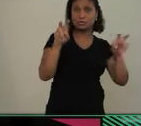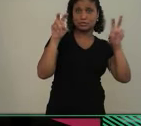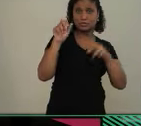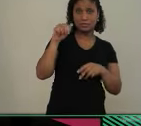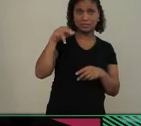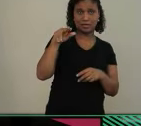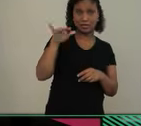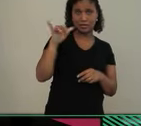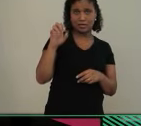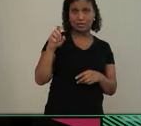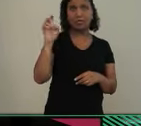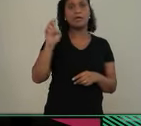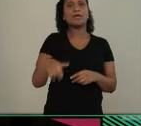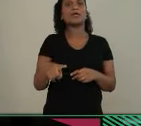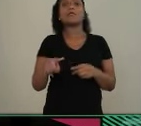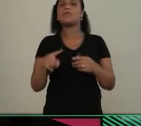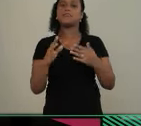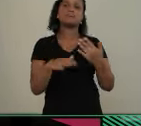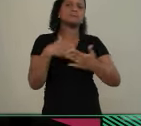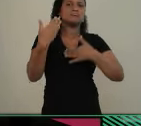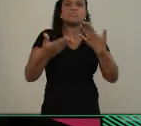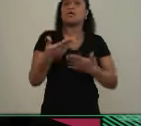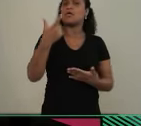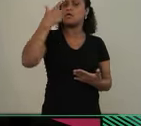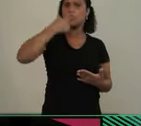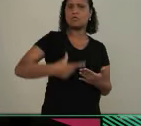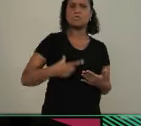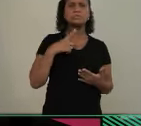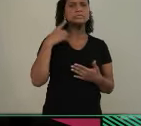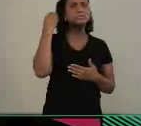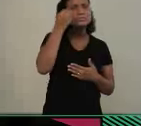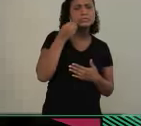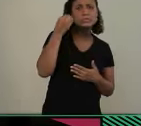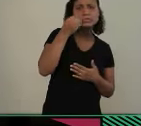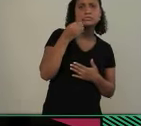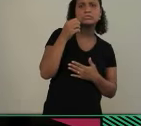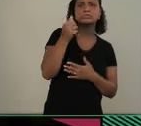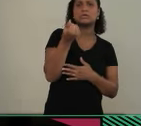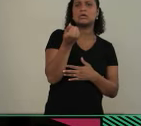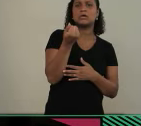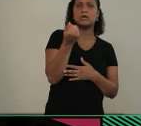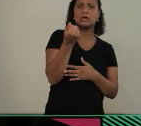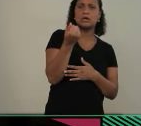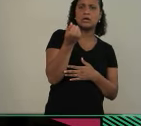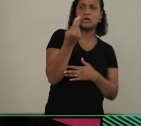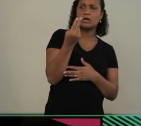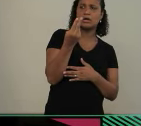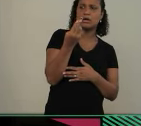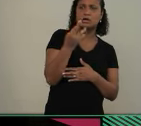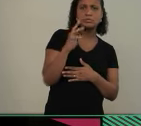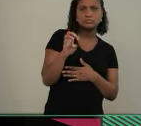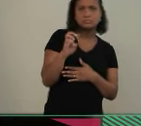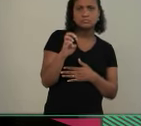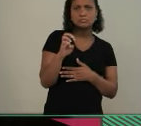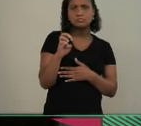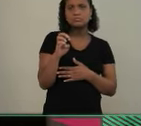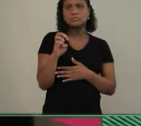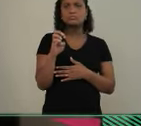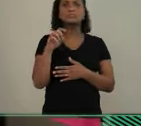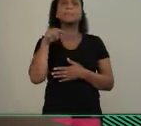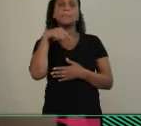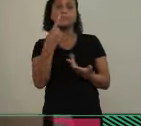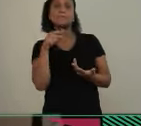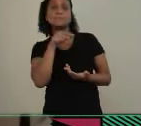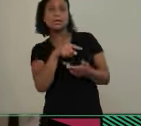Primeira, A, E, I, O. Primeira, segunda, terceira,